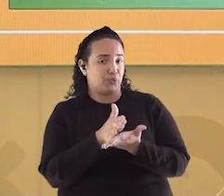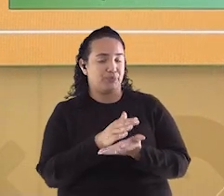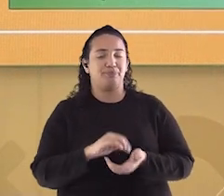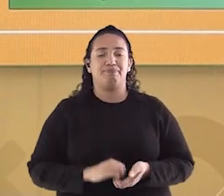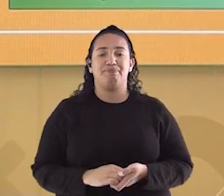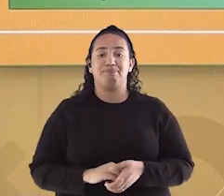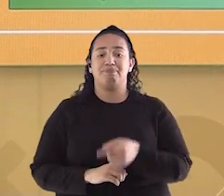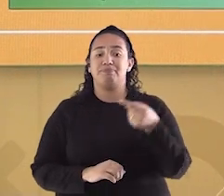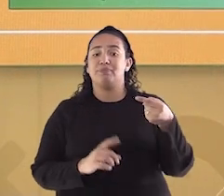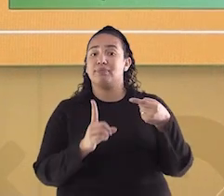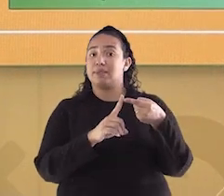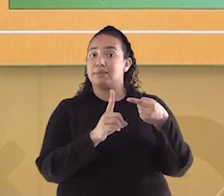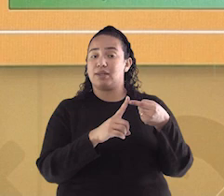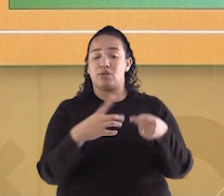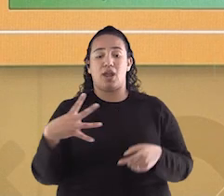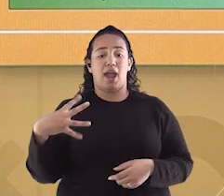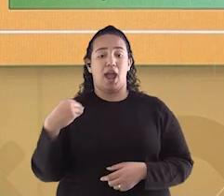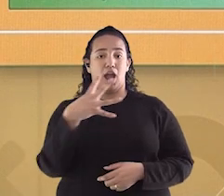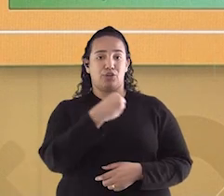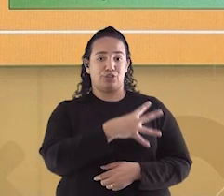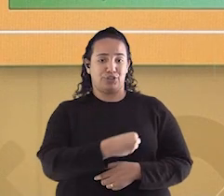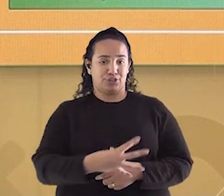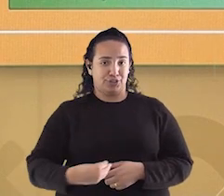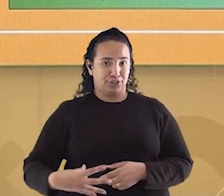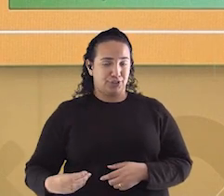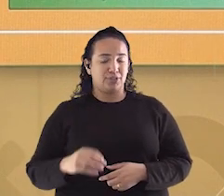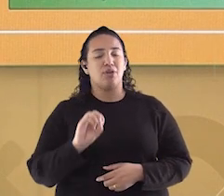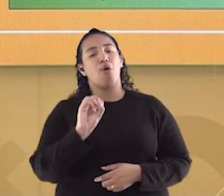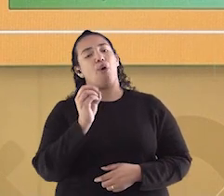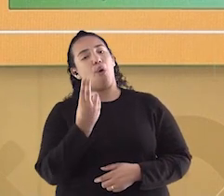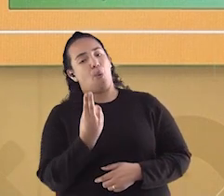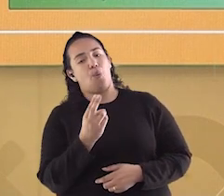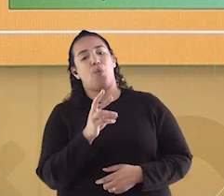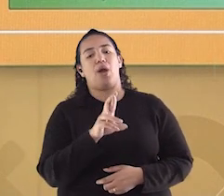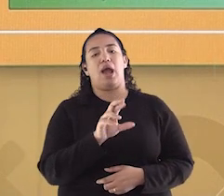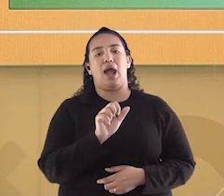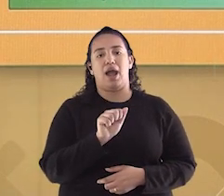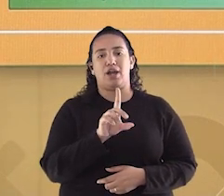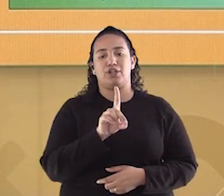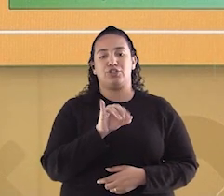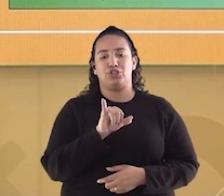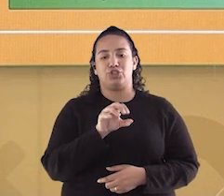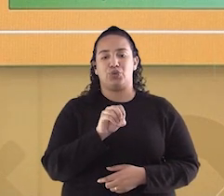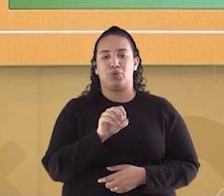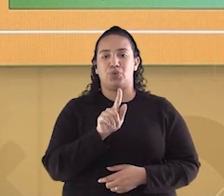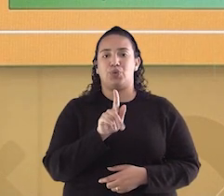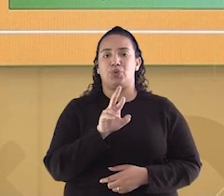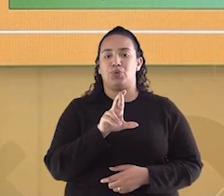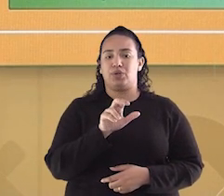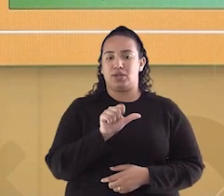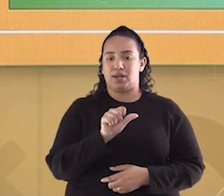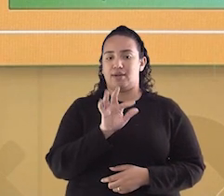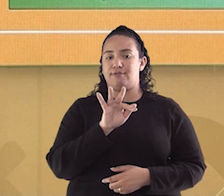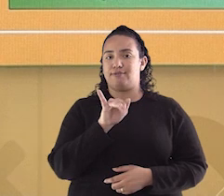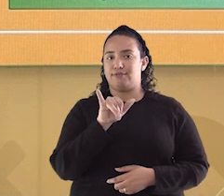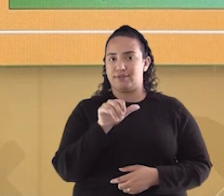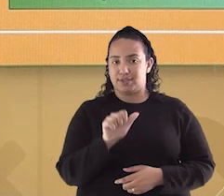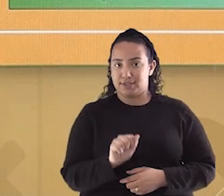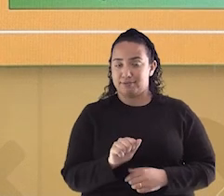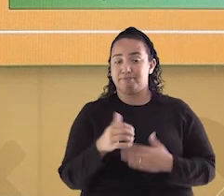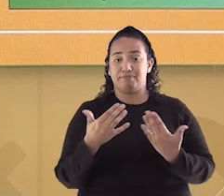com o famoso raio-x, tá? Também chamado de radiografia. Uma curiosidade para vocês,